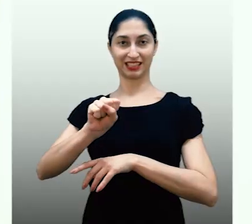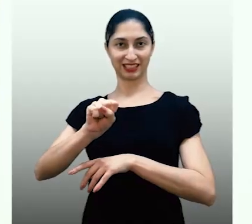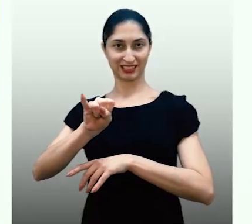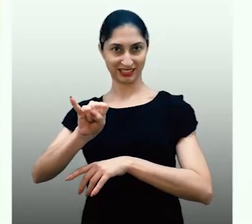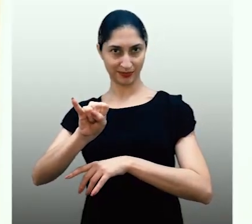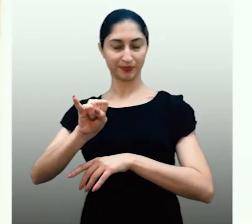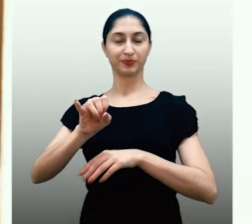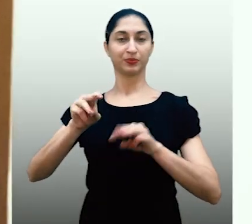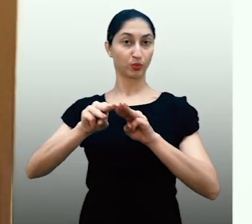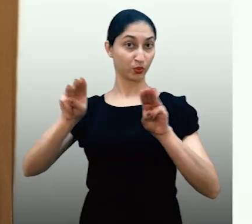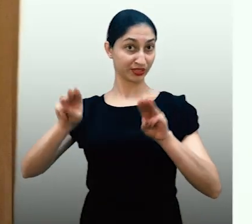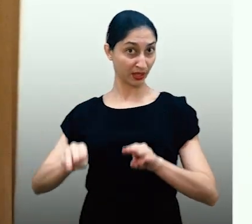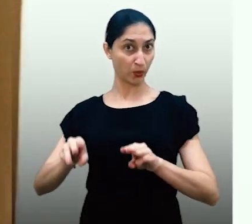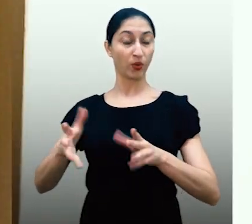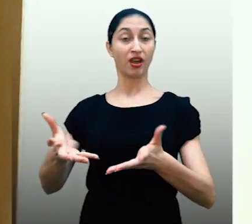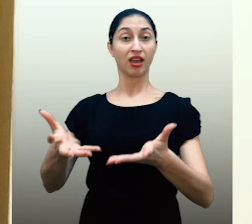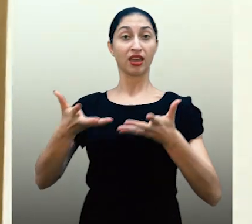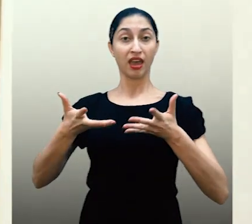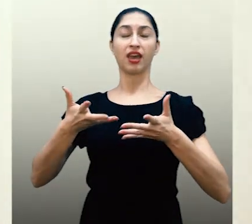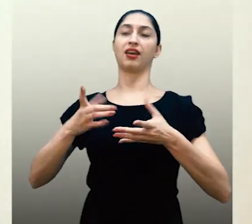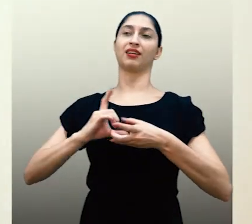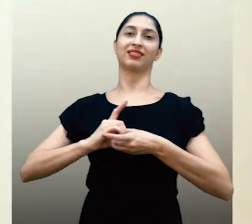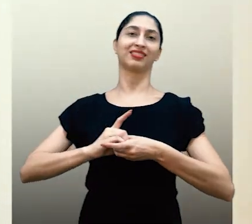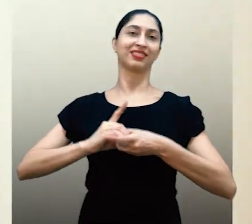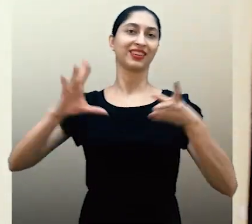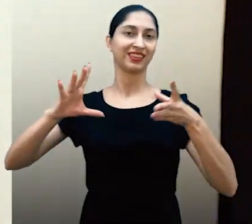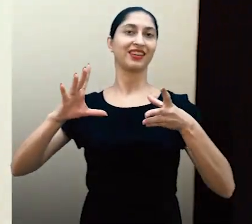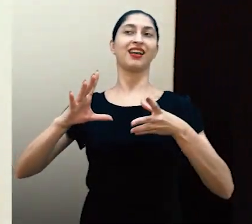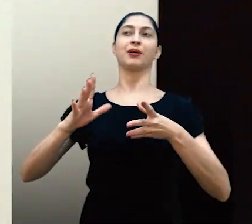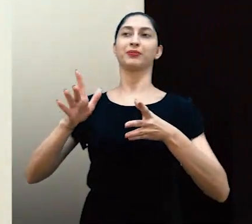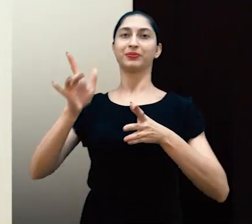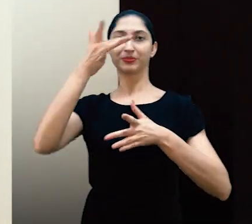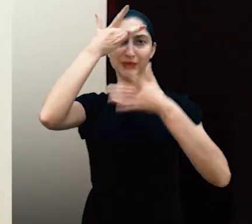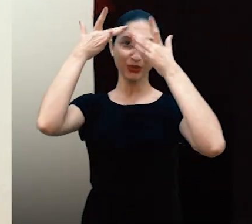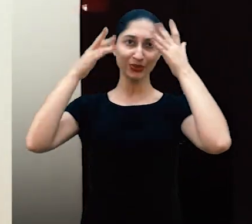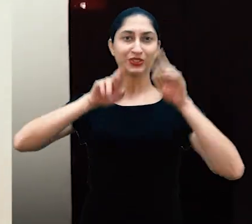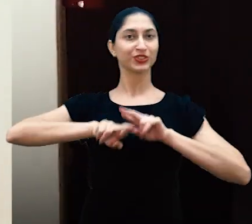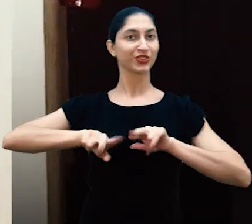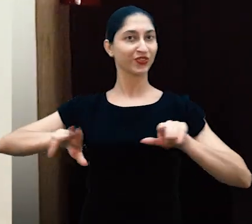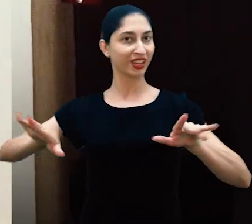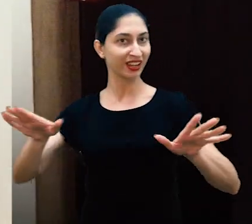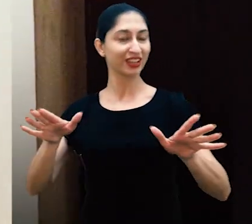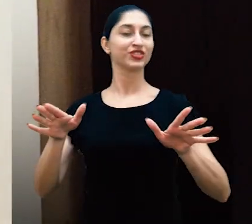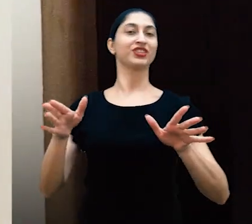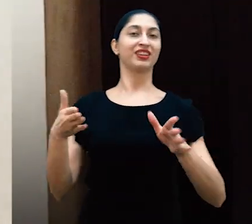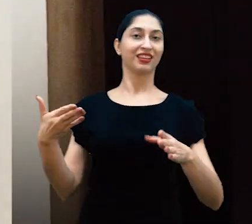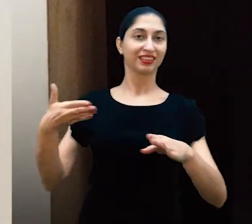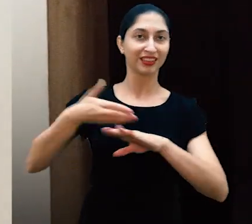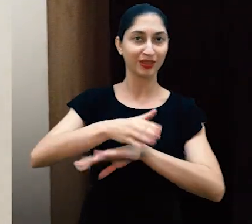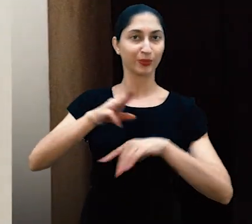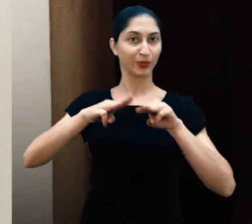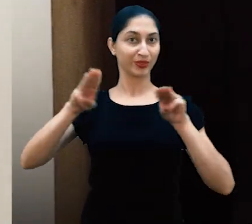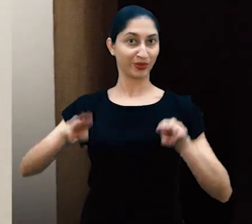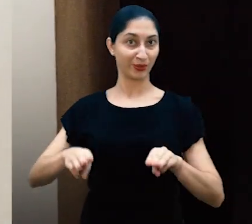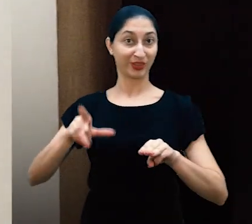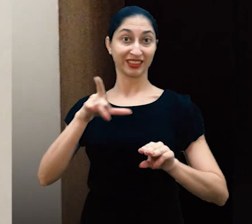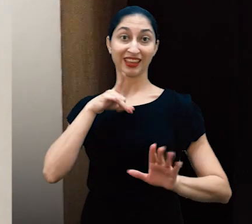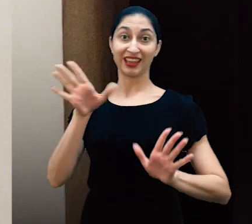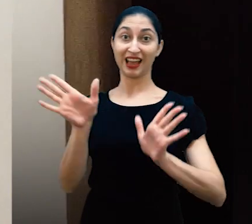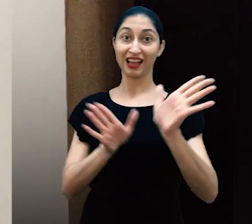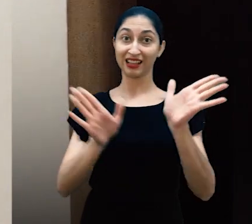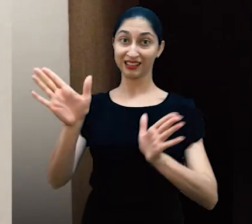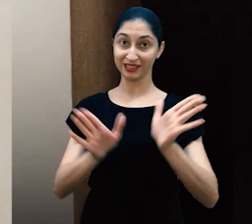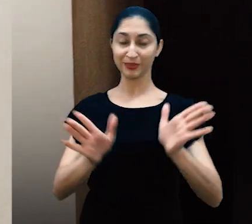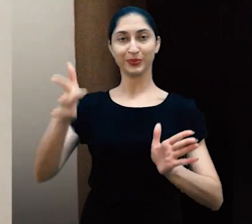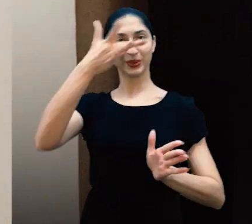e Ofícios, visa democratizar o acesso de diversas pessoas na visitação ao museu e promove